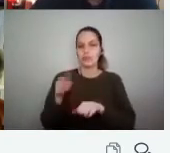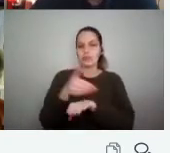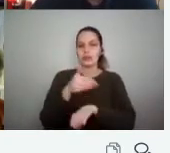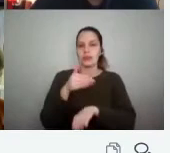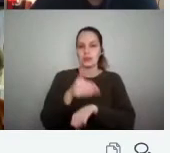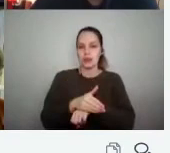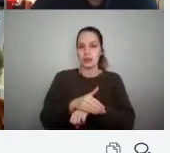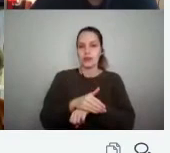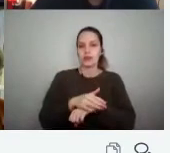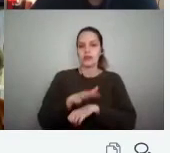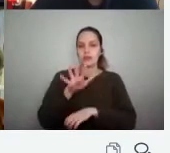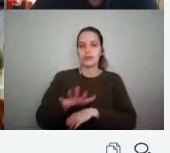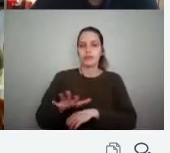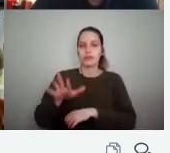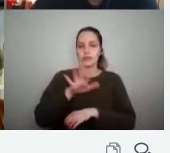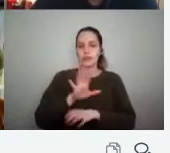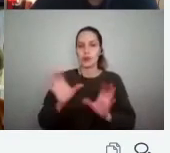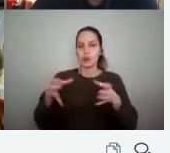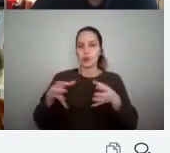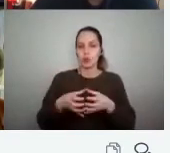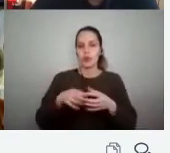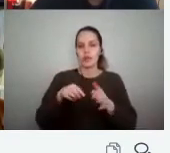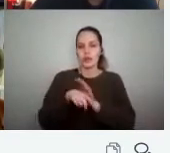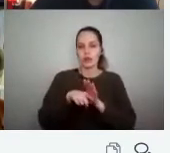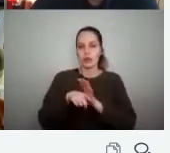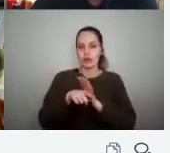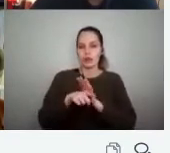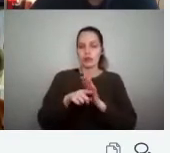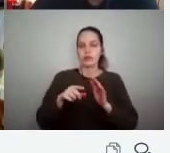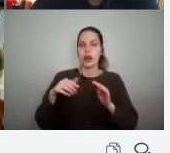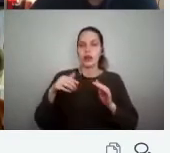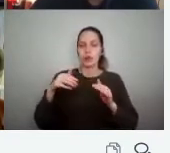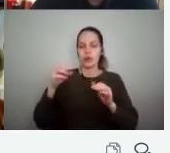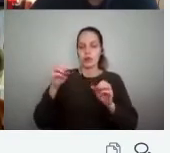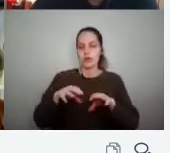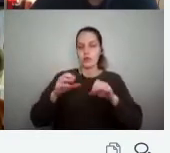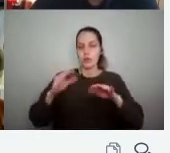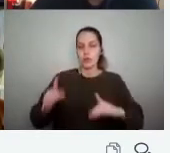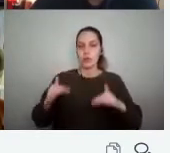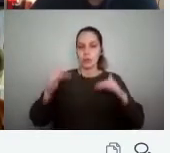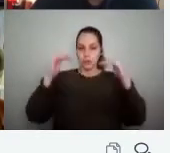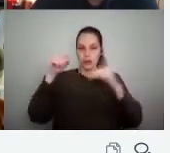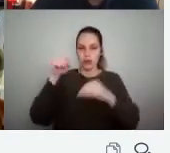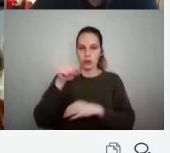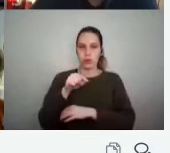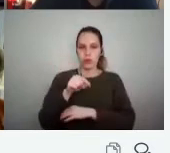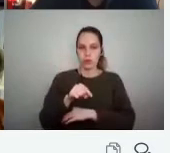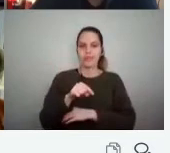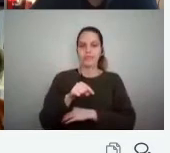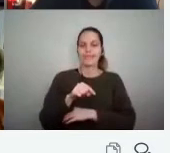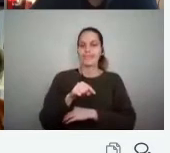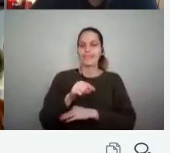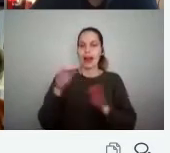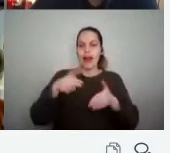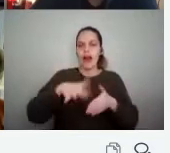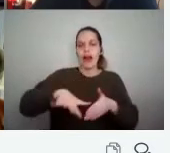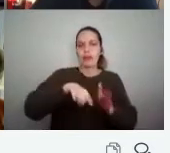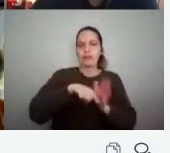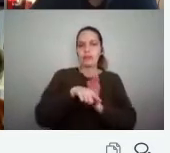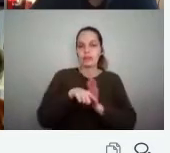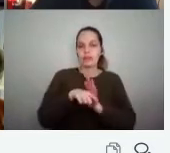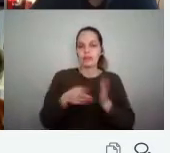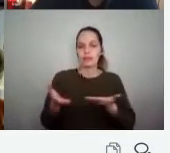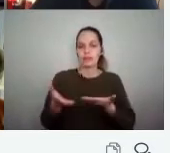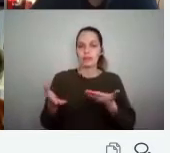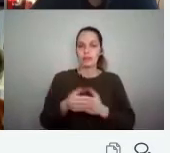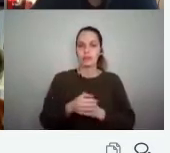de investigadores de educação superior com extensa participação em pesquisa. E atualmente é docente permanente